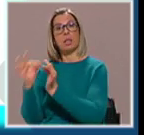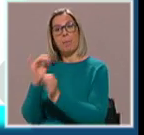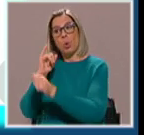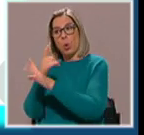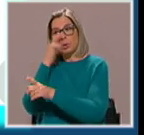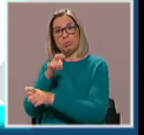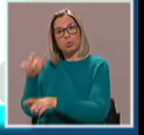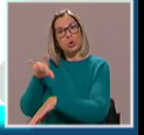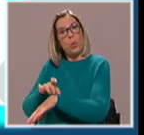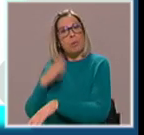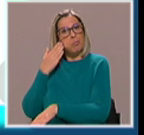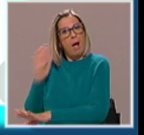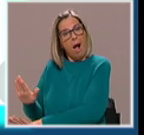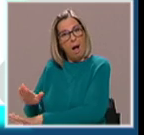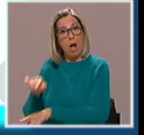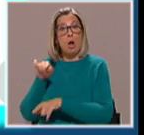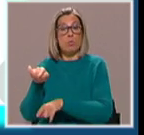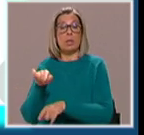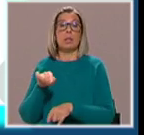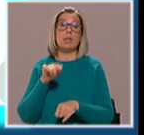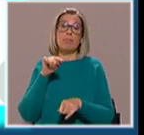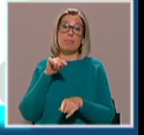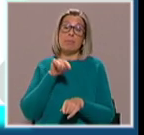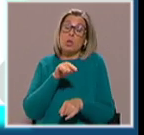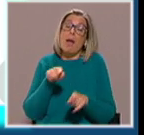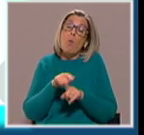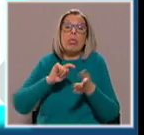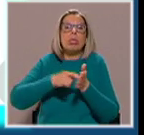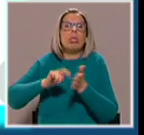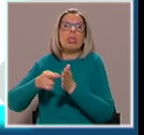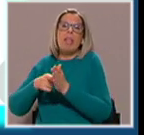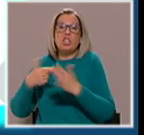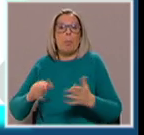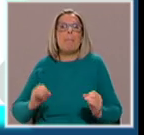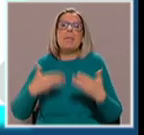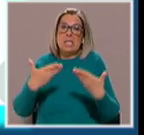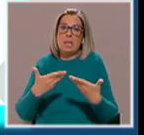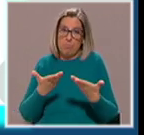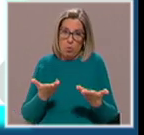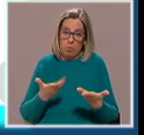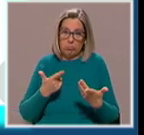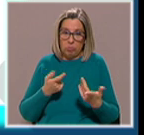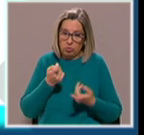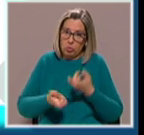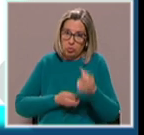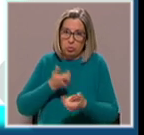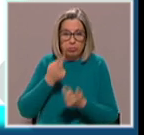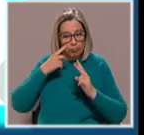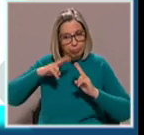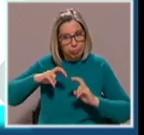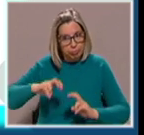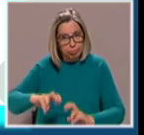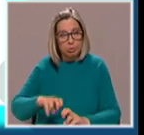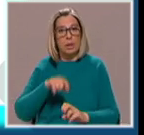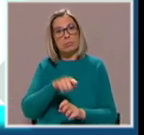seja, estes critérios desta participação, volto a referir que são ensaios clínicos, ainda numa fase inicial, e são coordenados pela Direção-Geral de Saúde